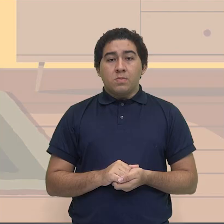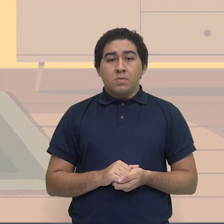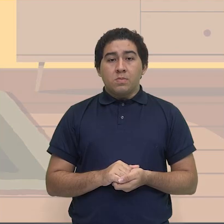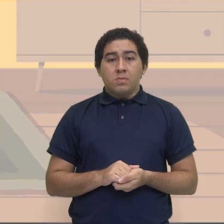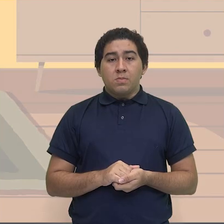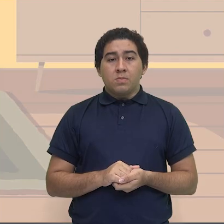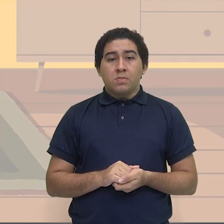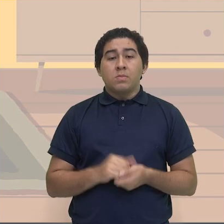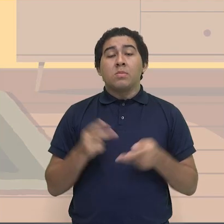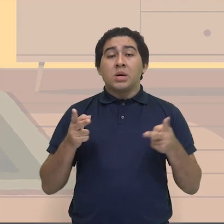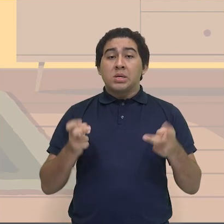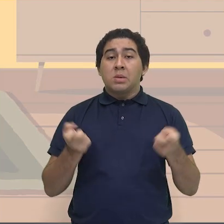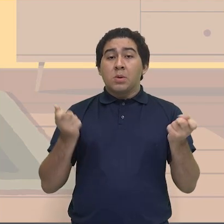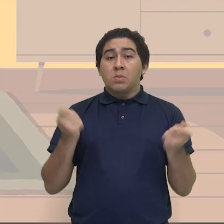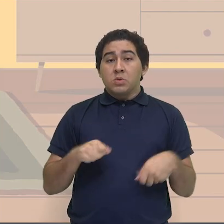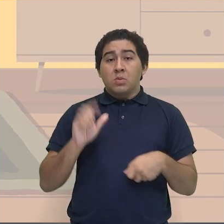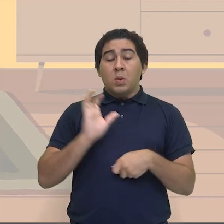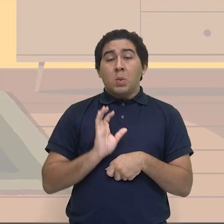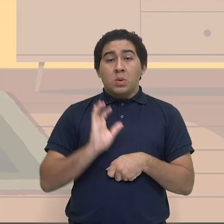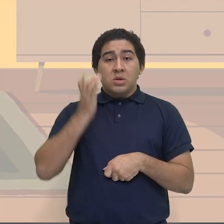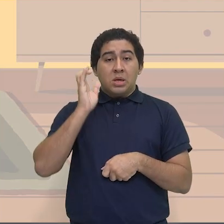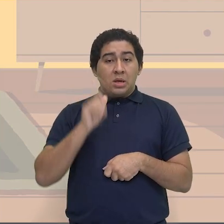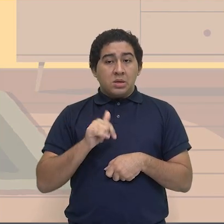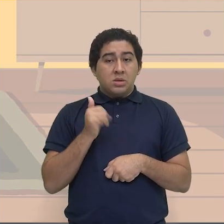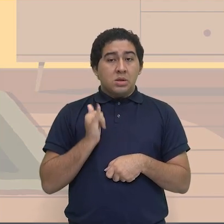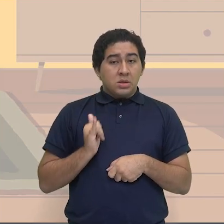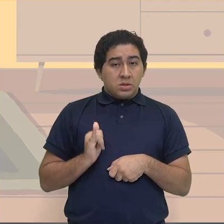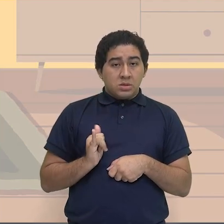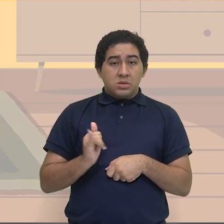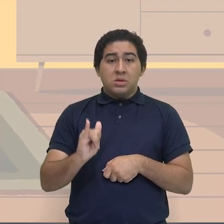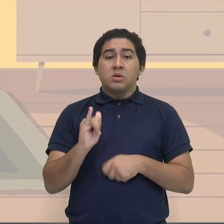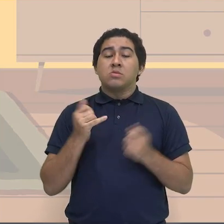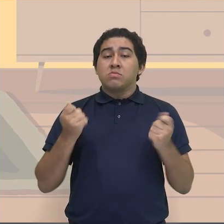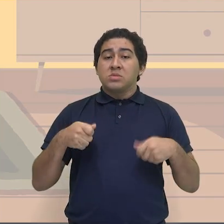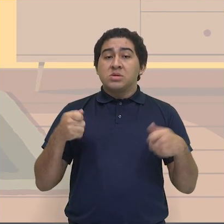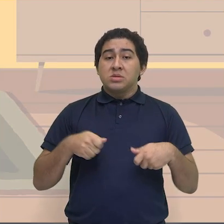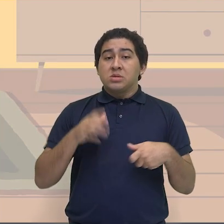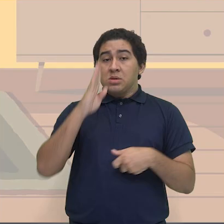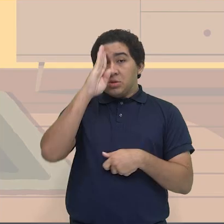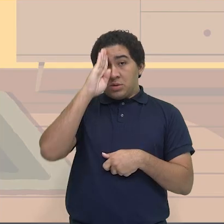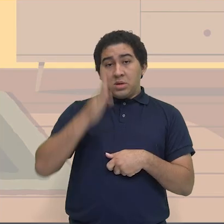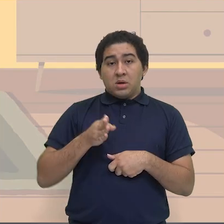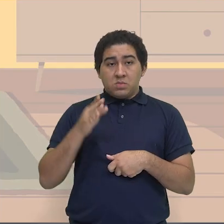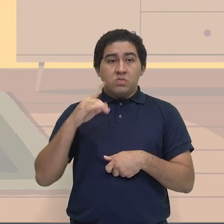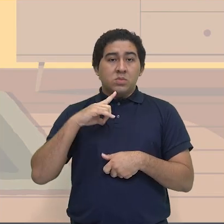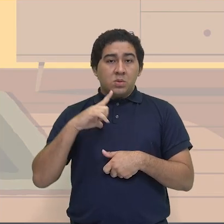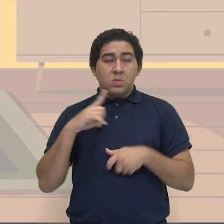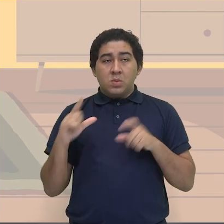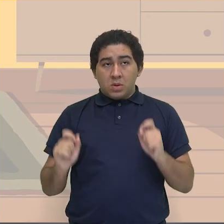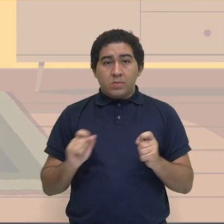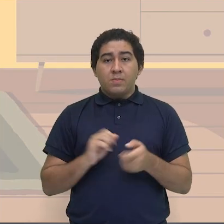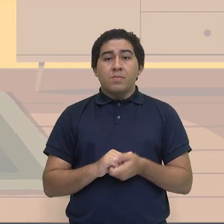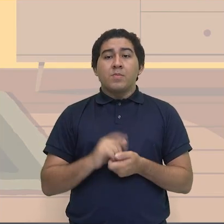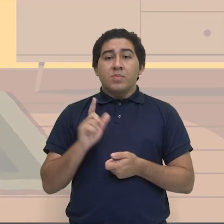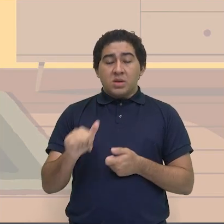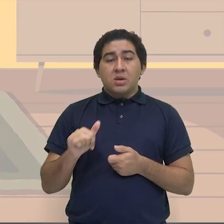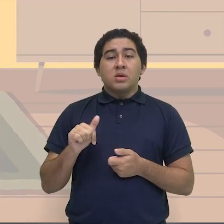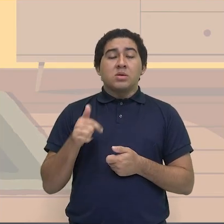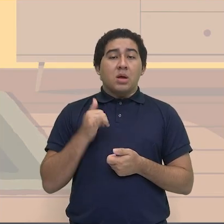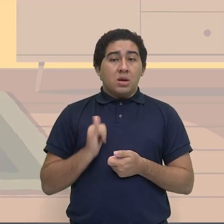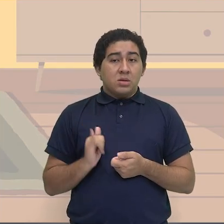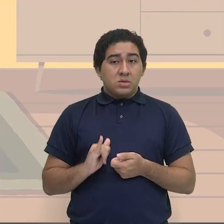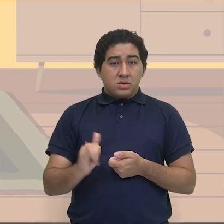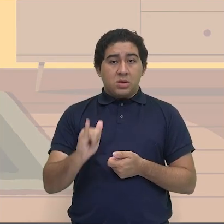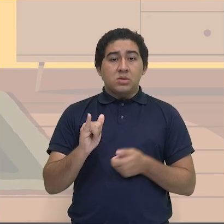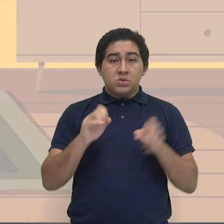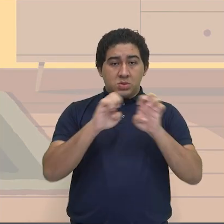que ocorra os fenômenos elétricos, eu necessito e preciso ter os circuitos elétricos.